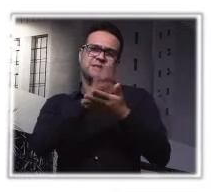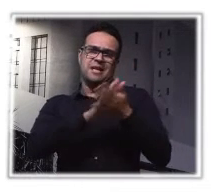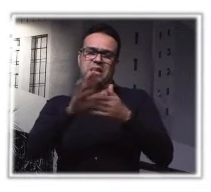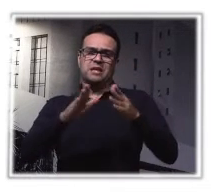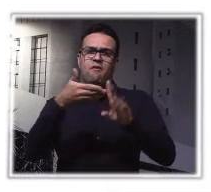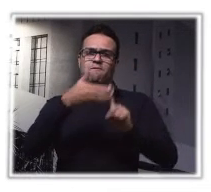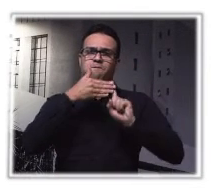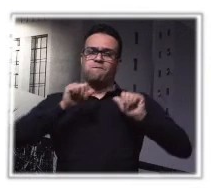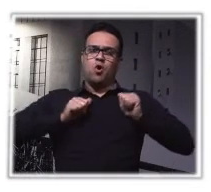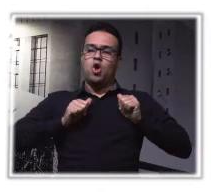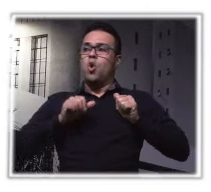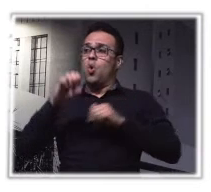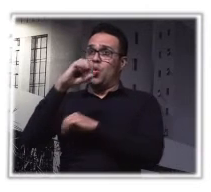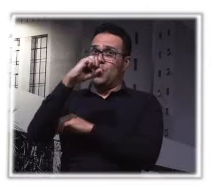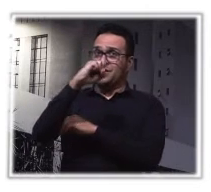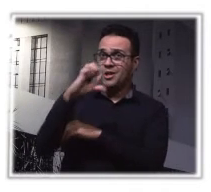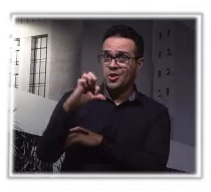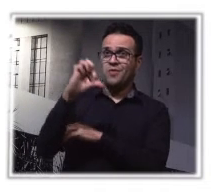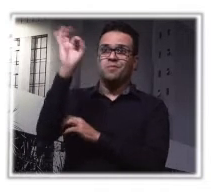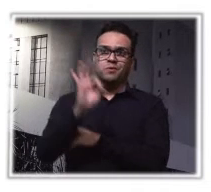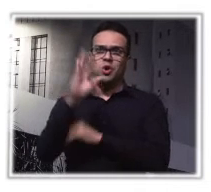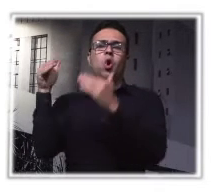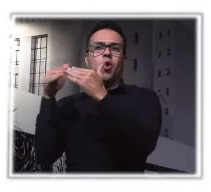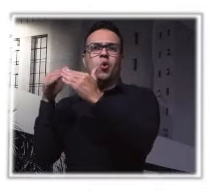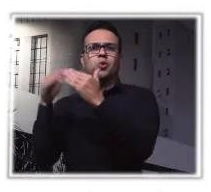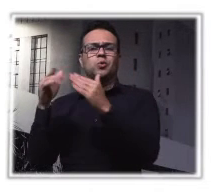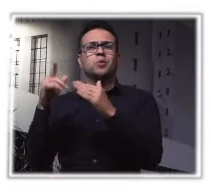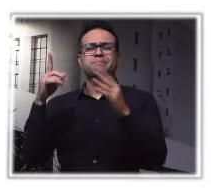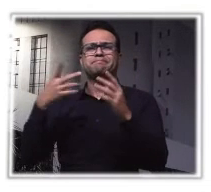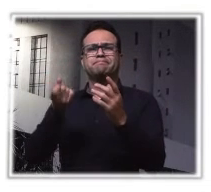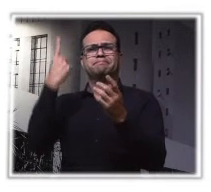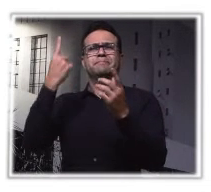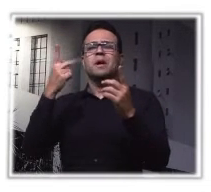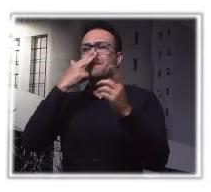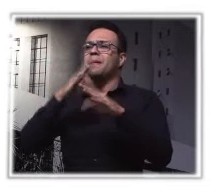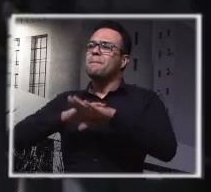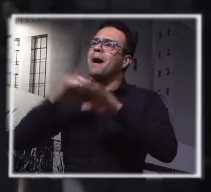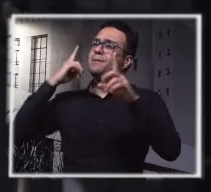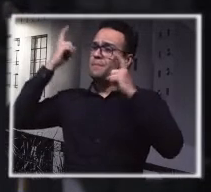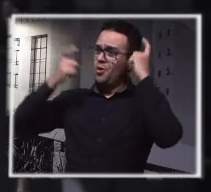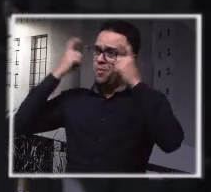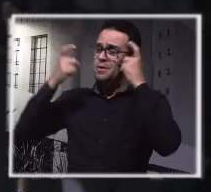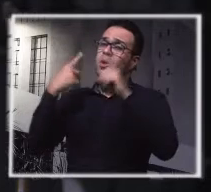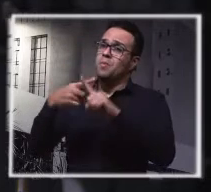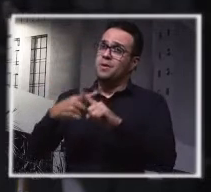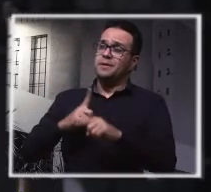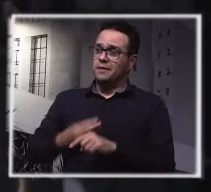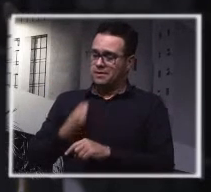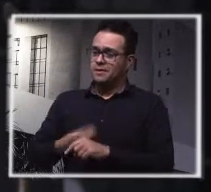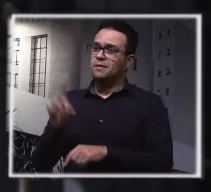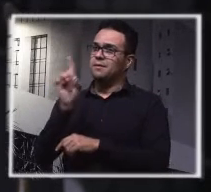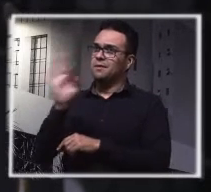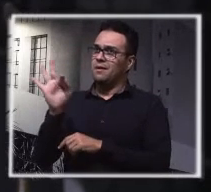89% dos entrevistados concordaram com essa afirmação. E isso me traz uma preocupação muito grande. Nós estamos vivendo aqui no Distrito